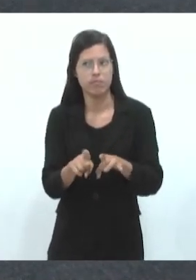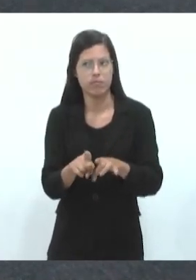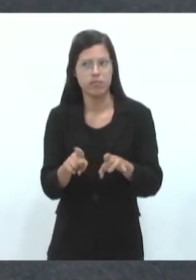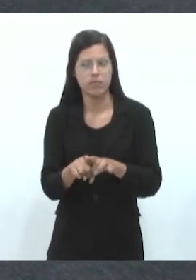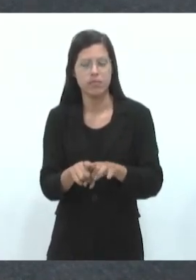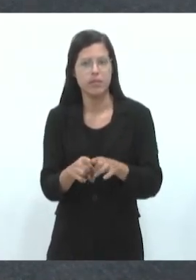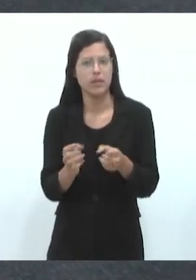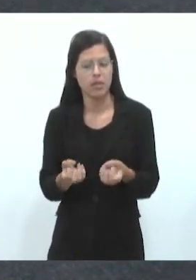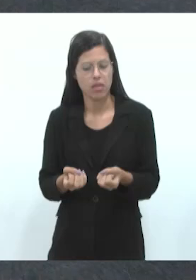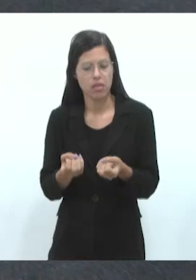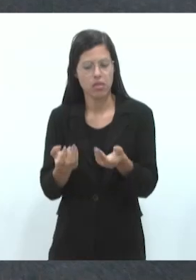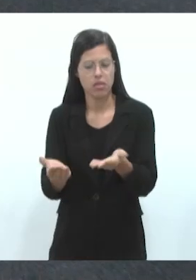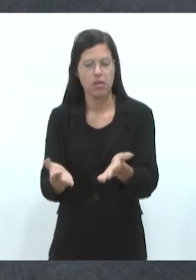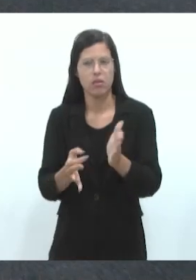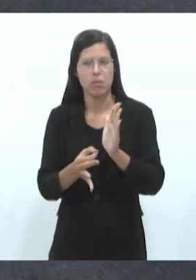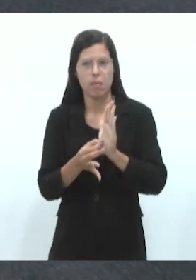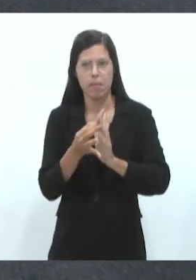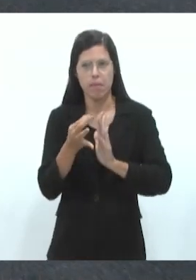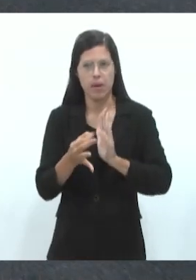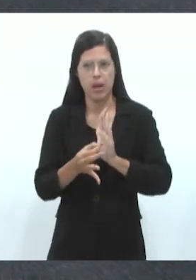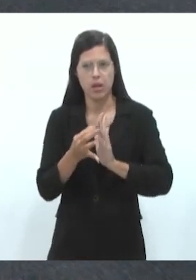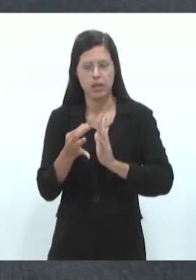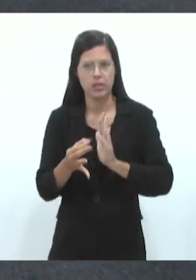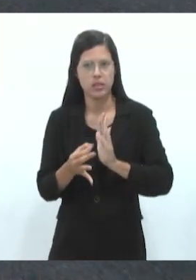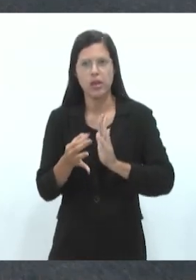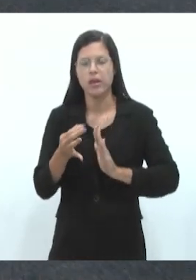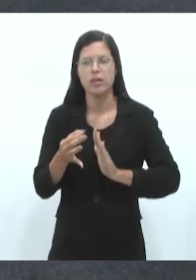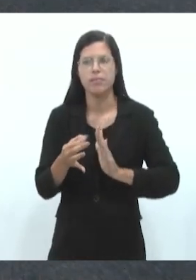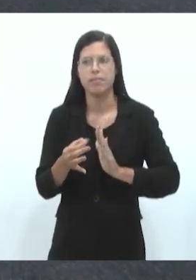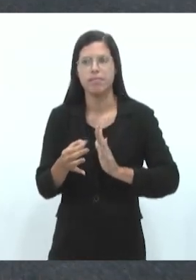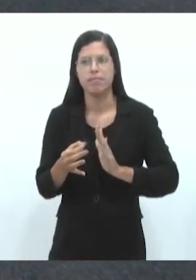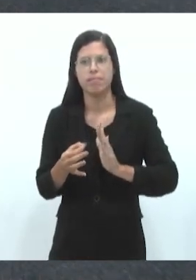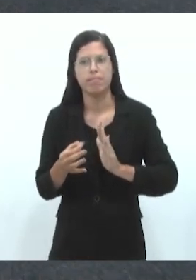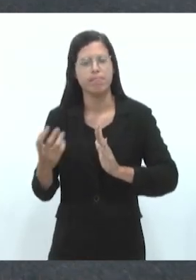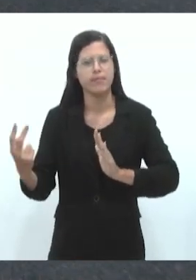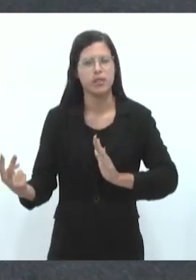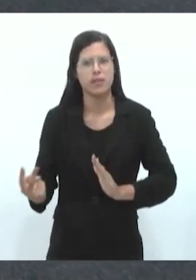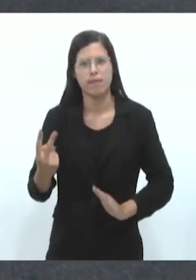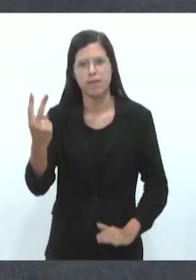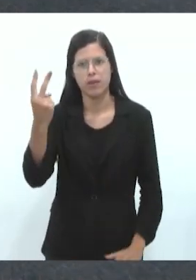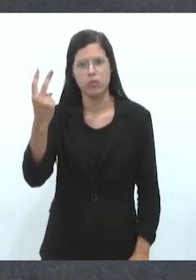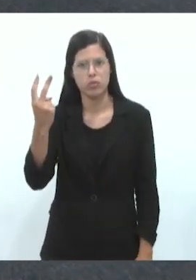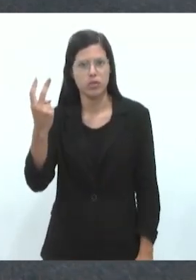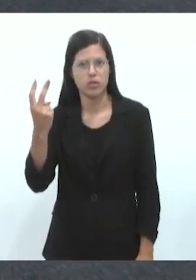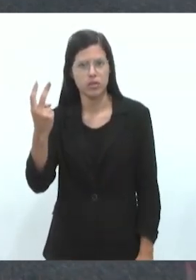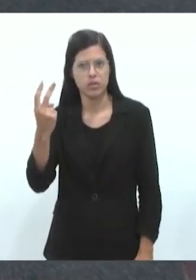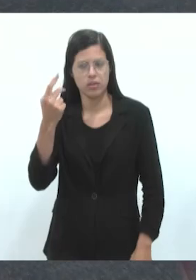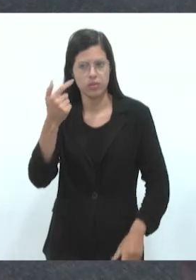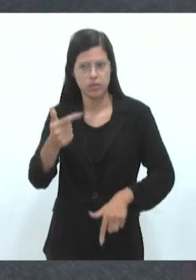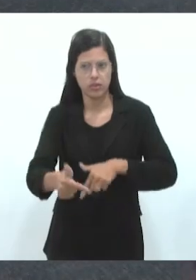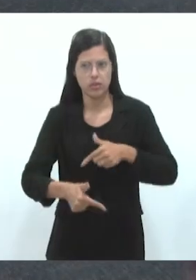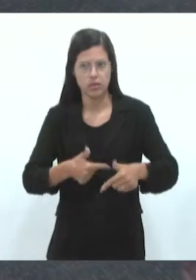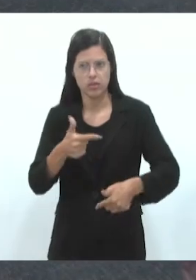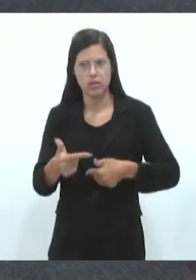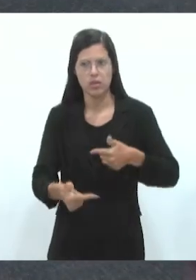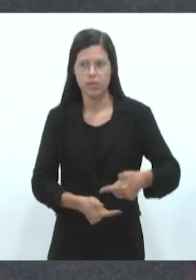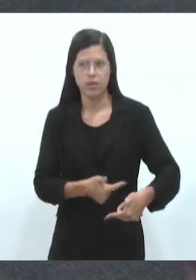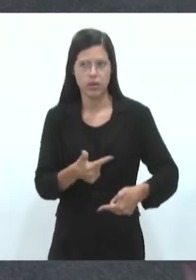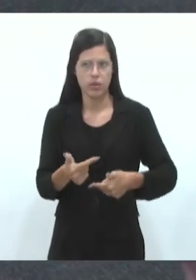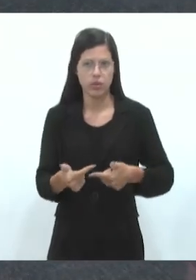estar dando o seu parecer nessa valorização desses trabalhadores e trabalhadoras